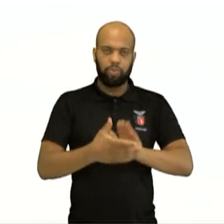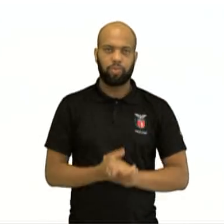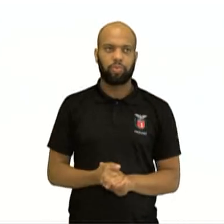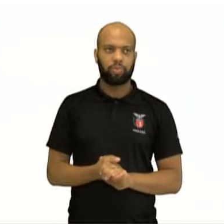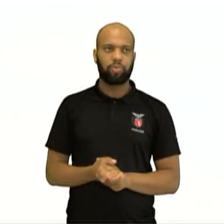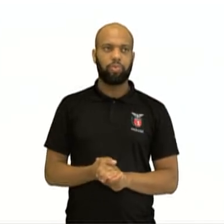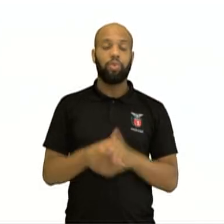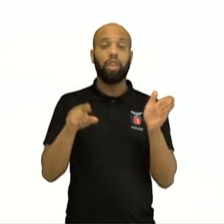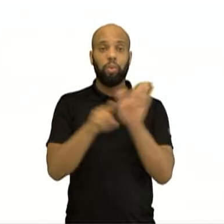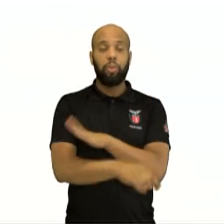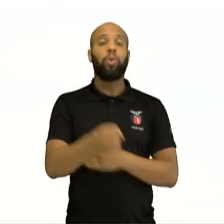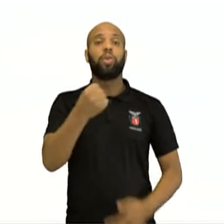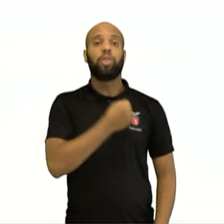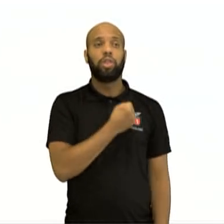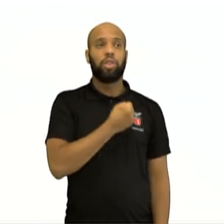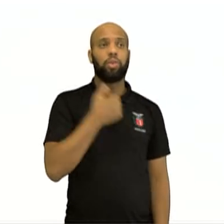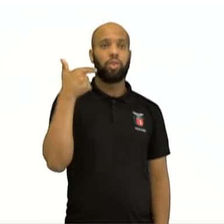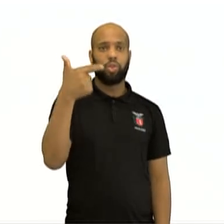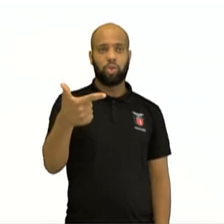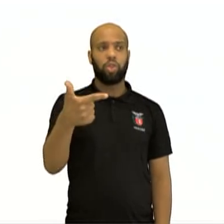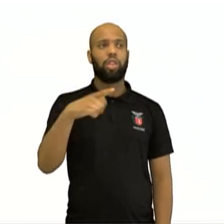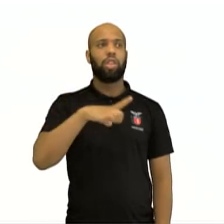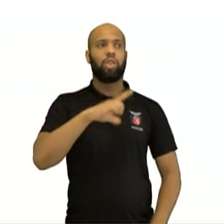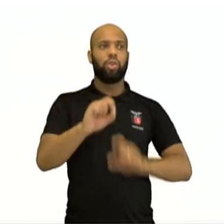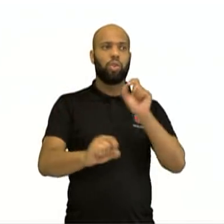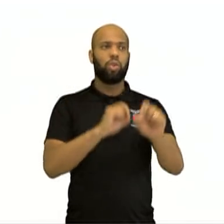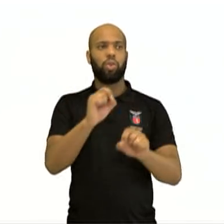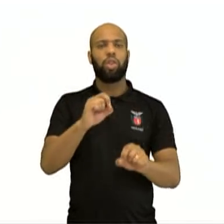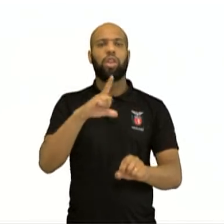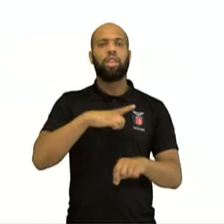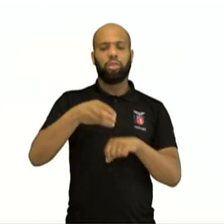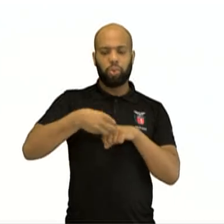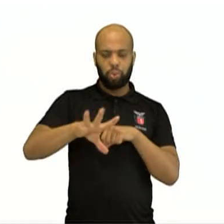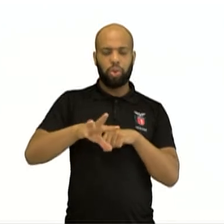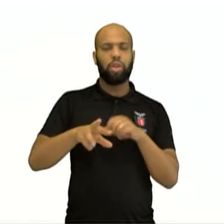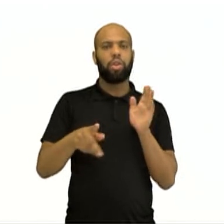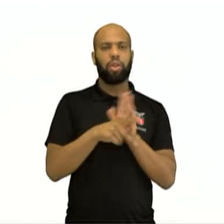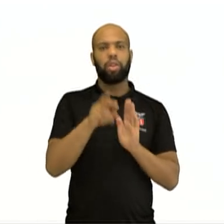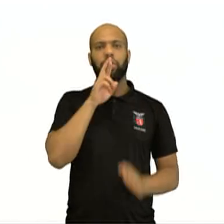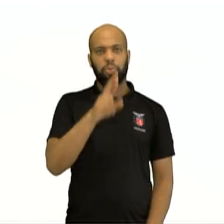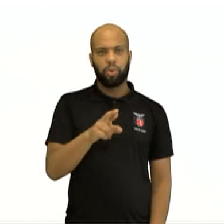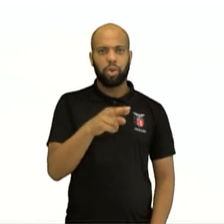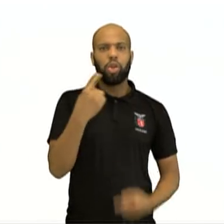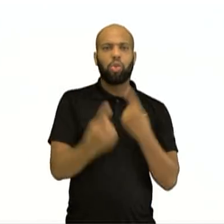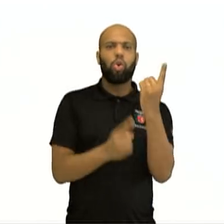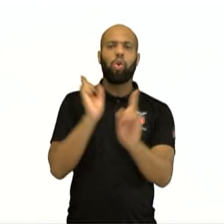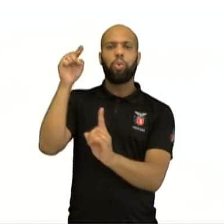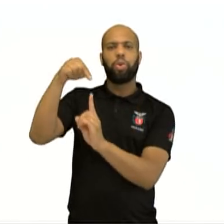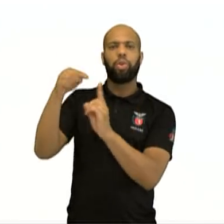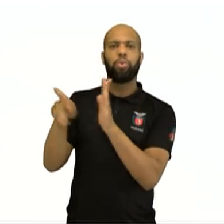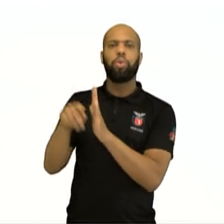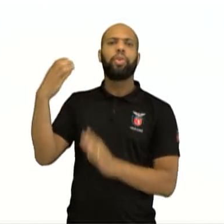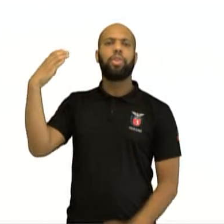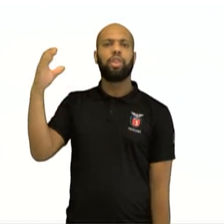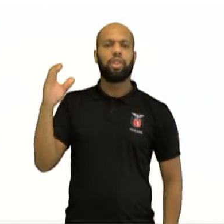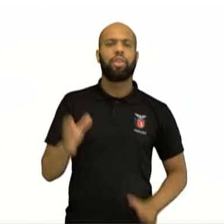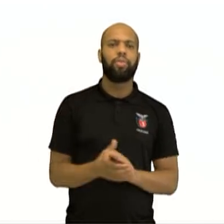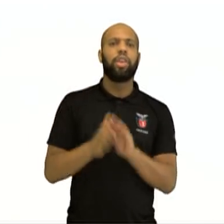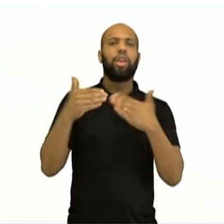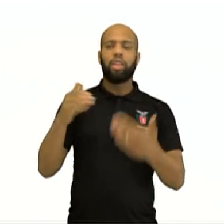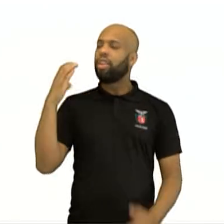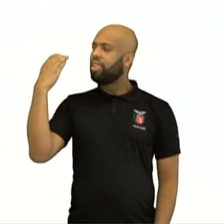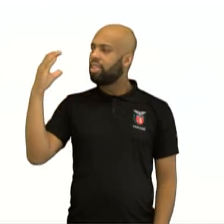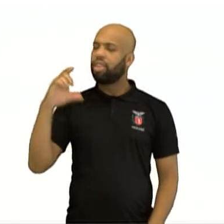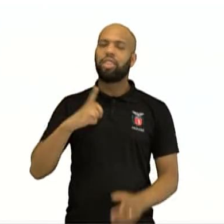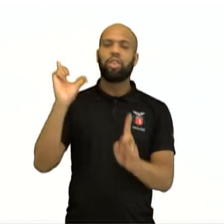Na questão número 2, nós temos também aí uma sugestão de resposta. Quais são os objetivos da ciência? A ciência teria